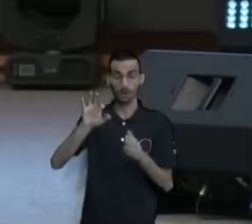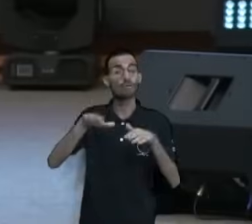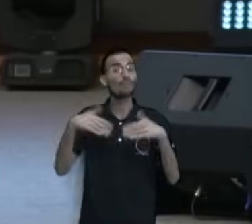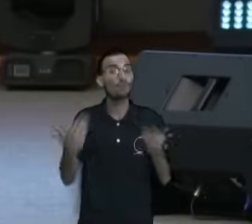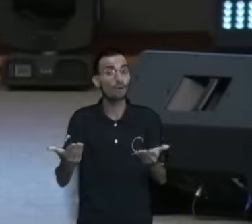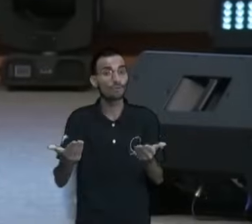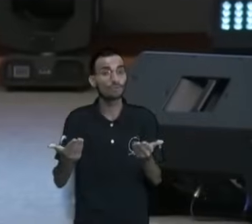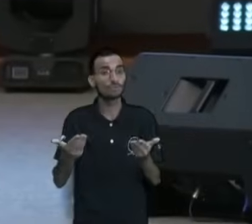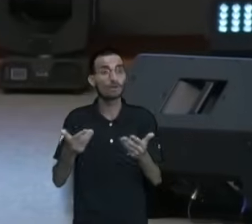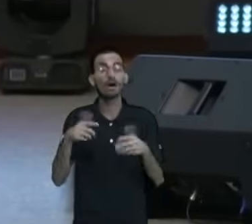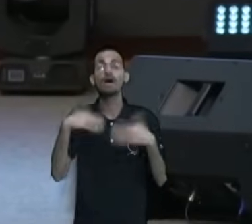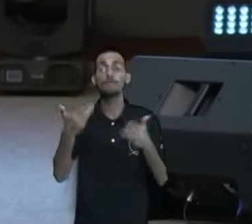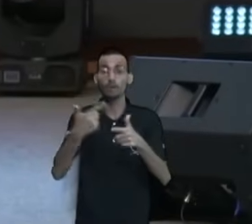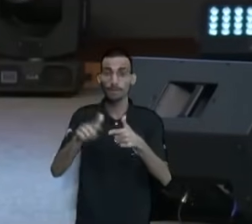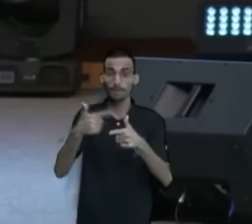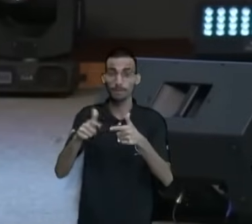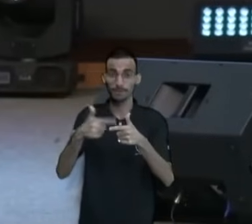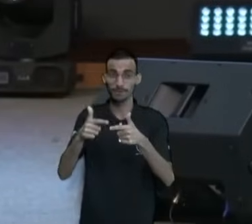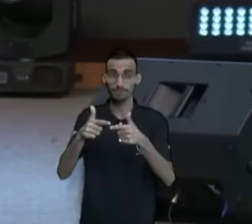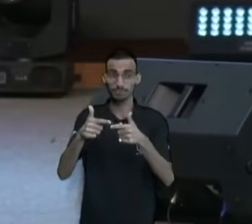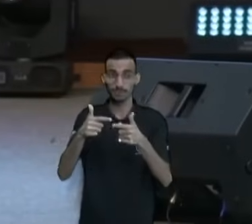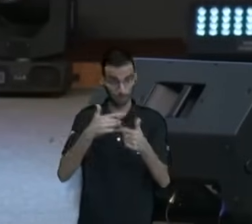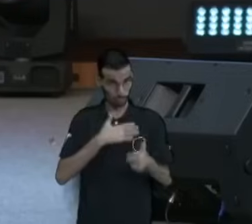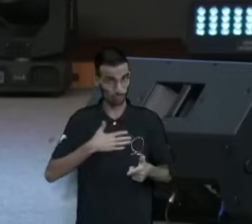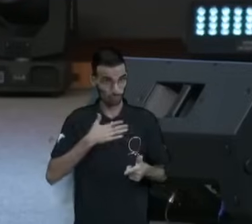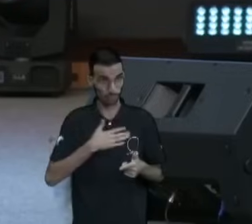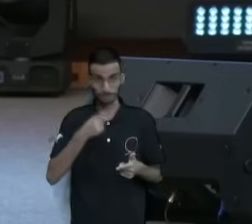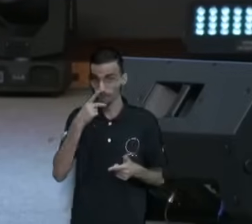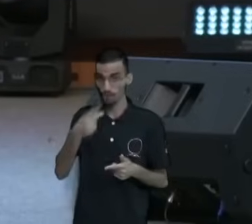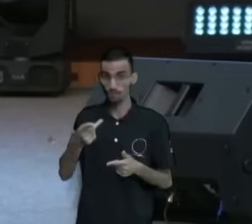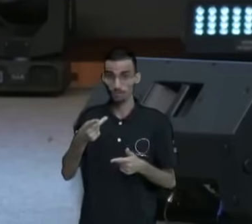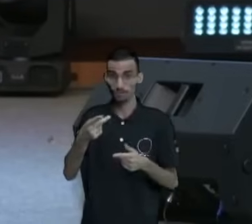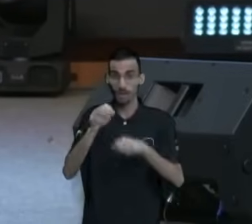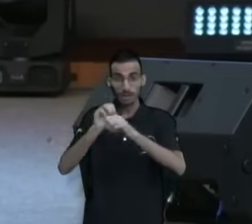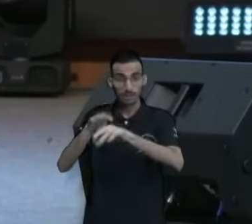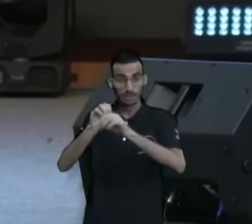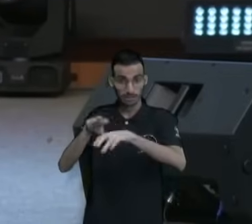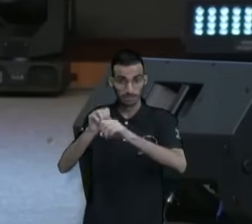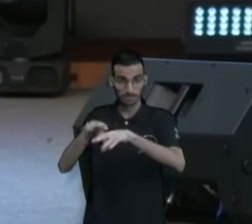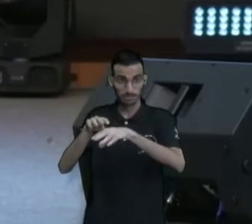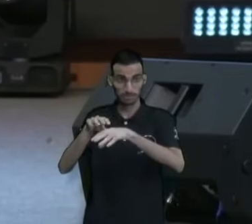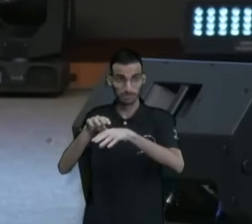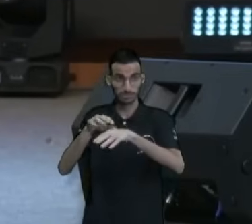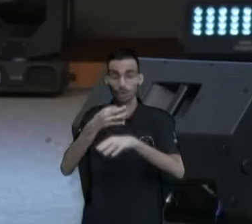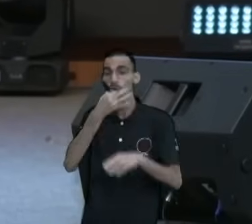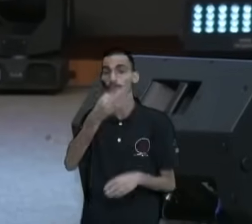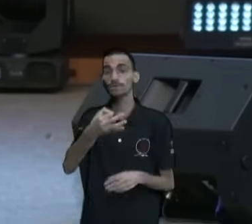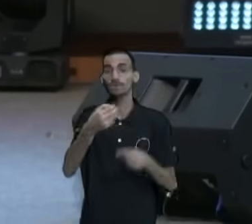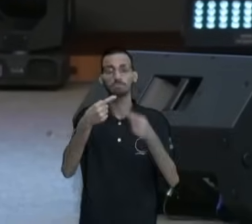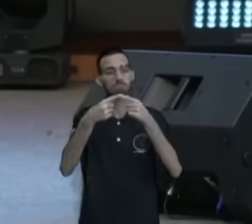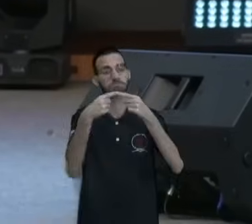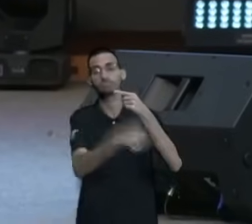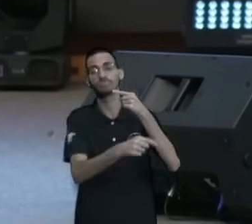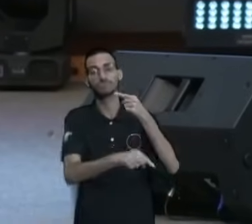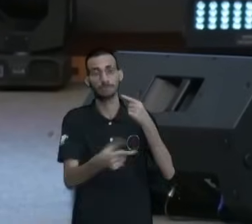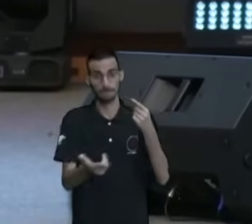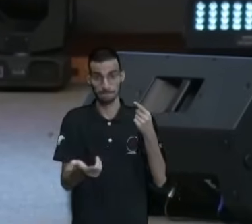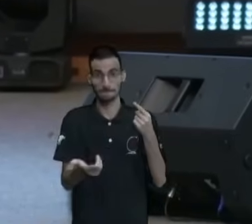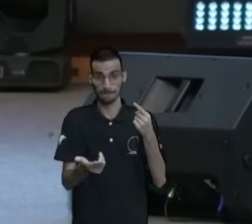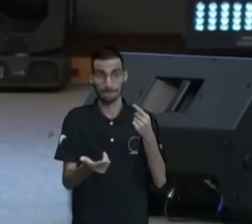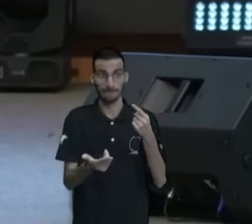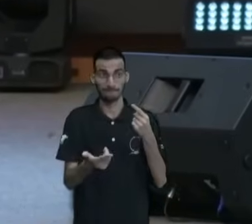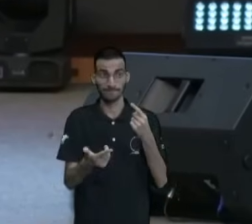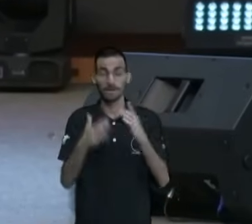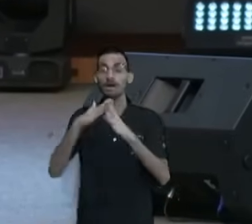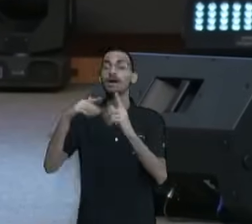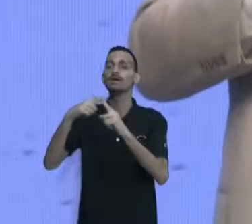conceito tem que se preparar pro contra vapor dirige igreja é pastor como é que vem aqui dizer olha o